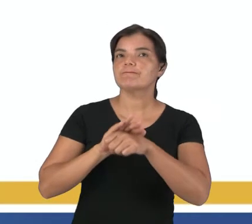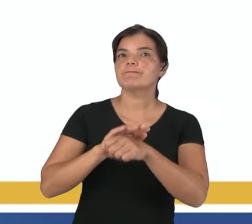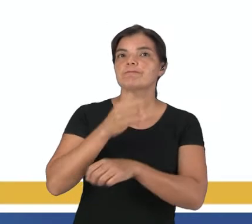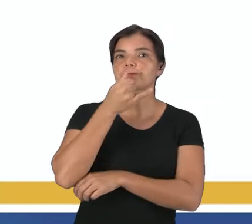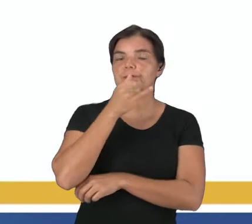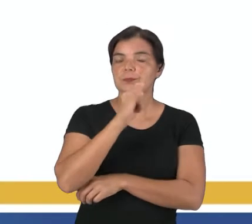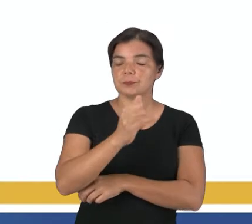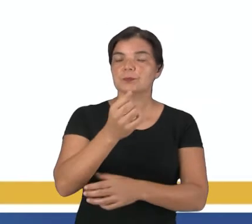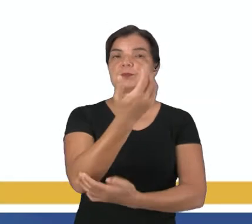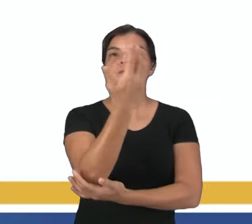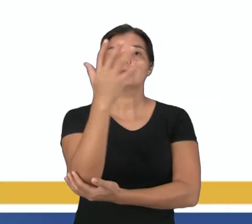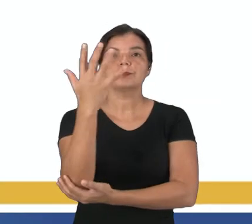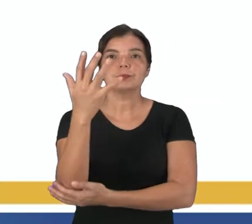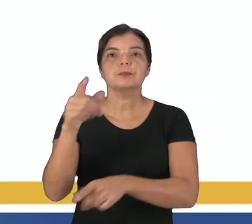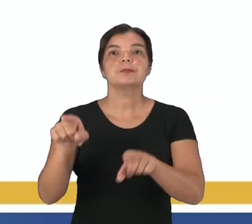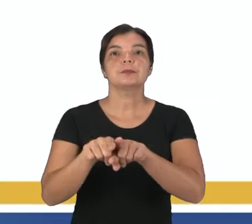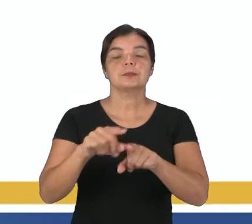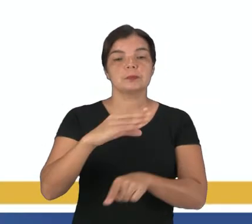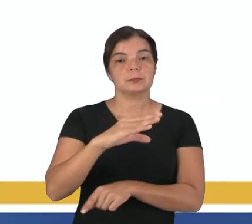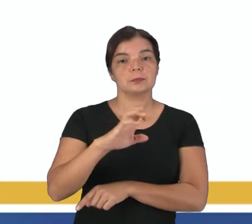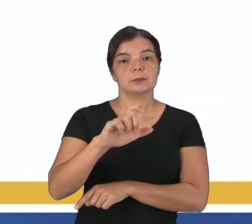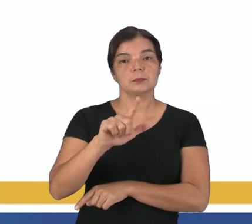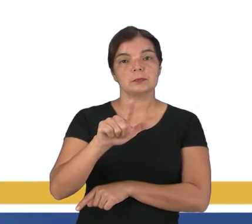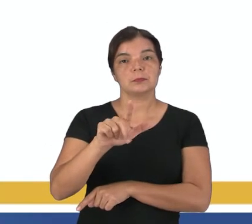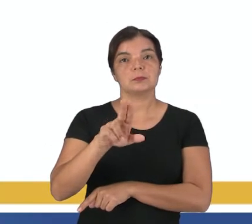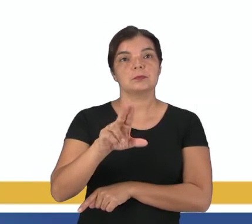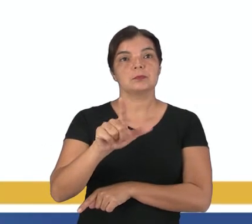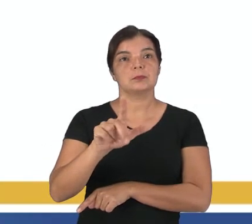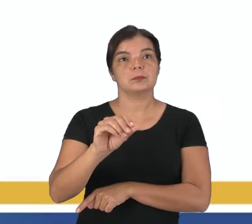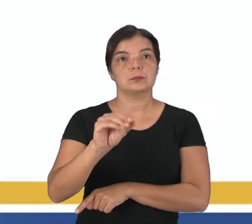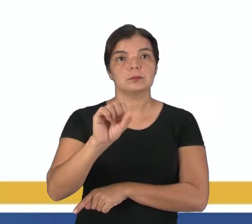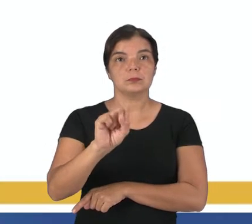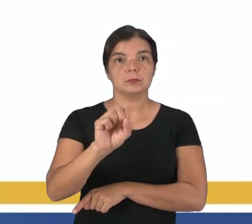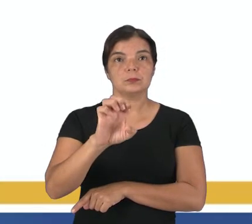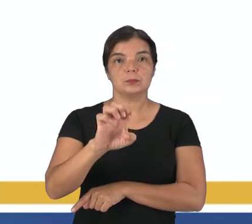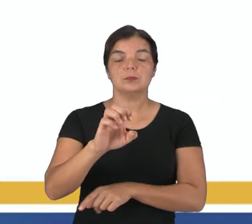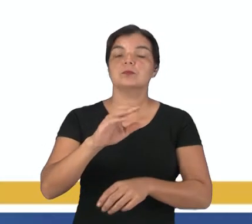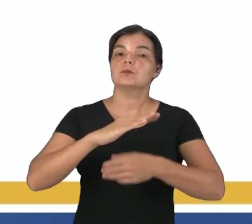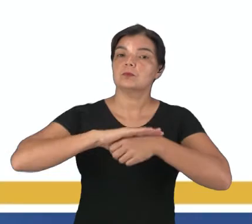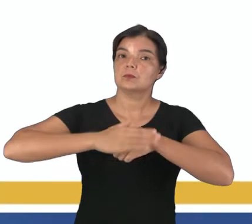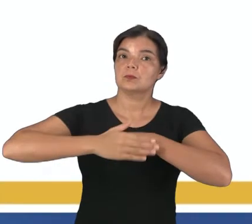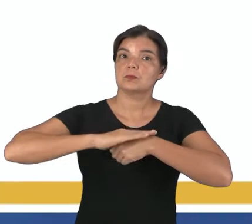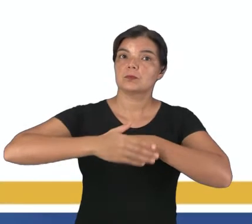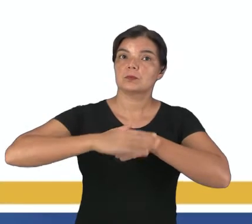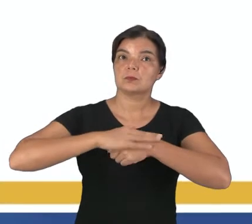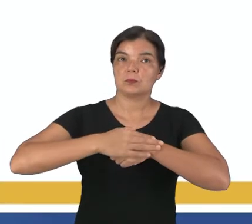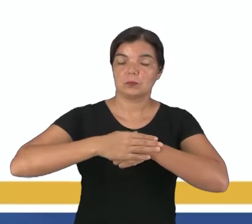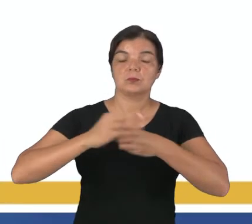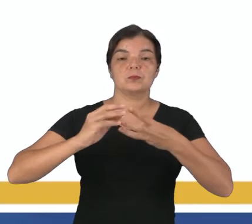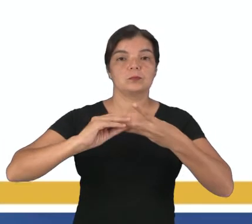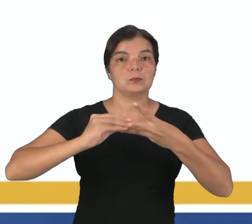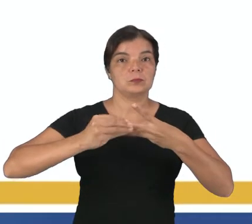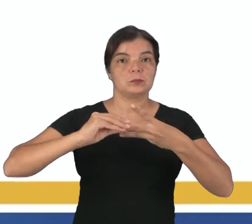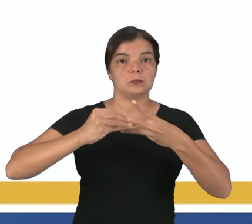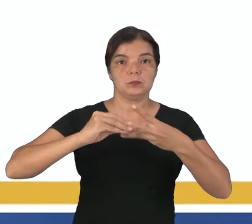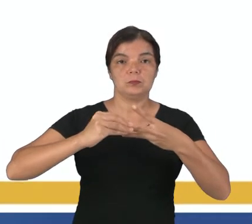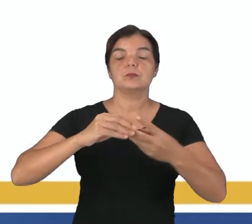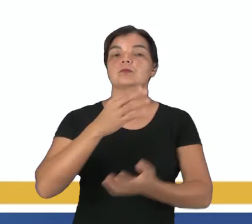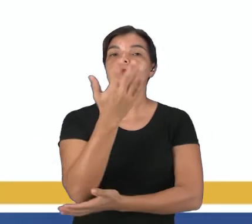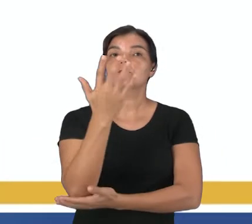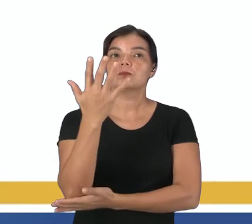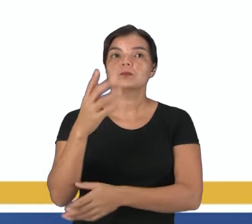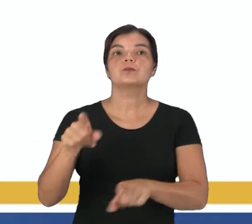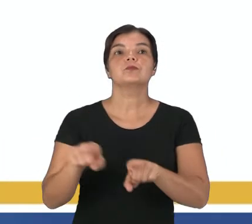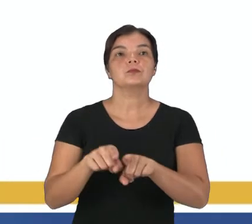amido que são reservas de energia de plantas a celulose que forma a parede né das células